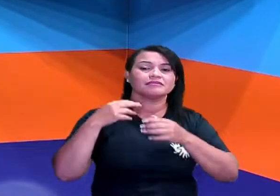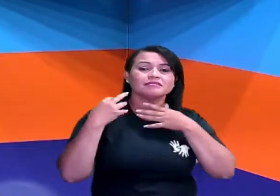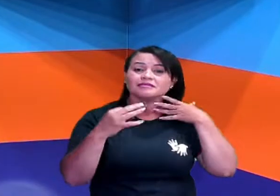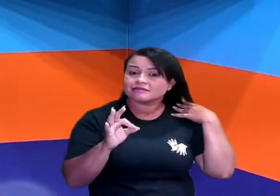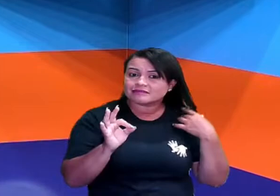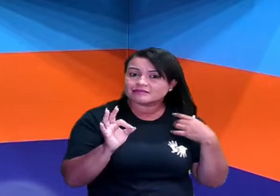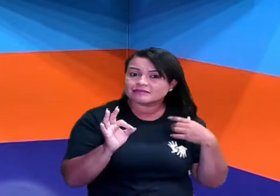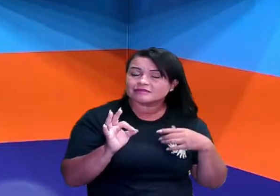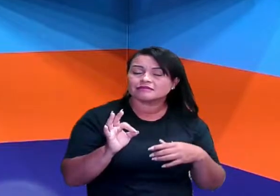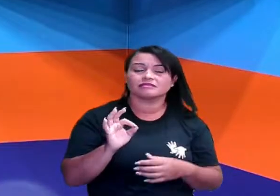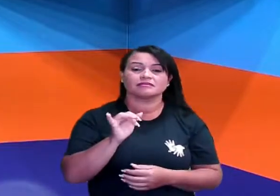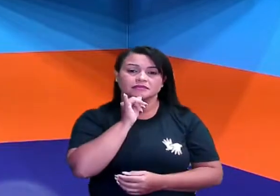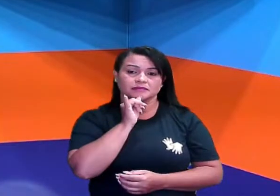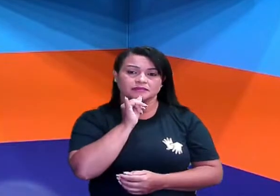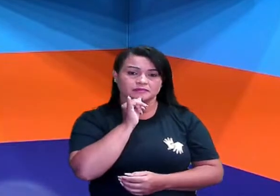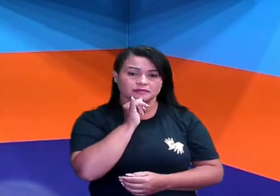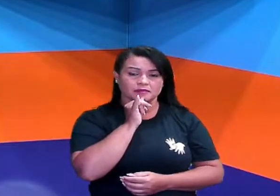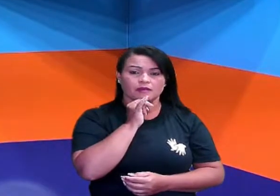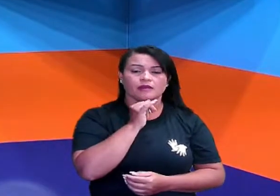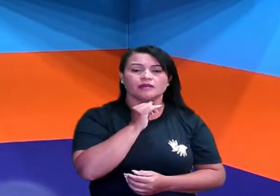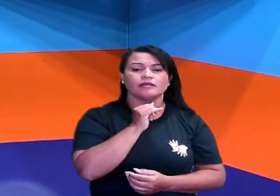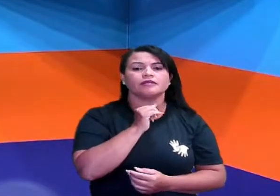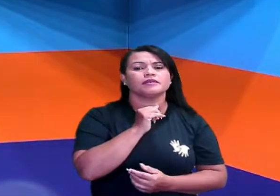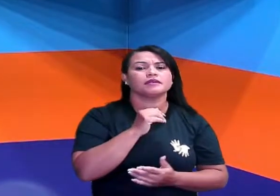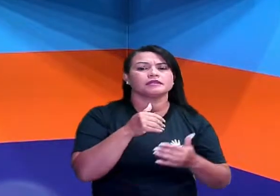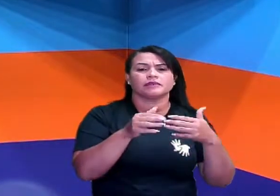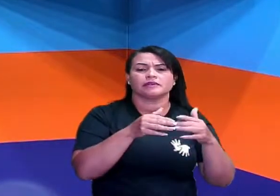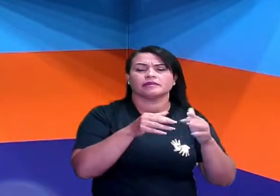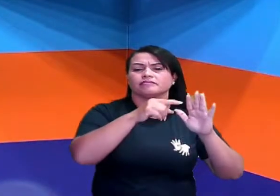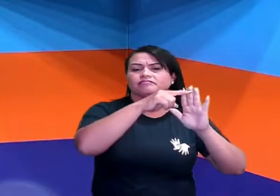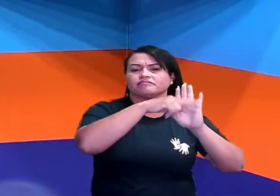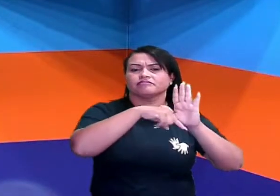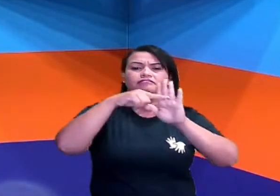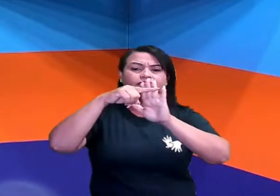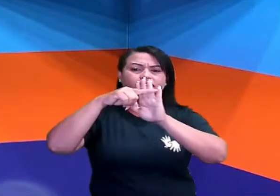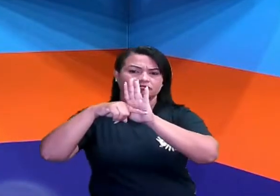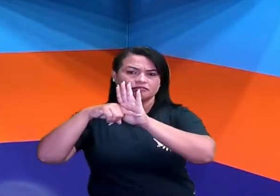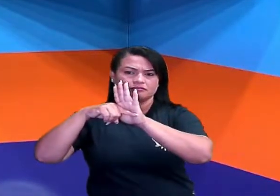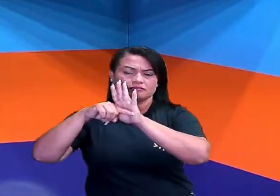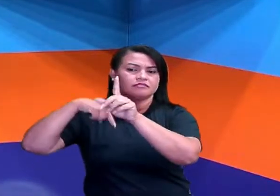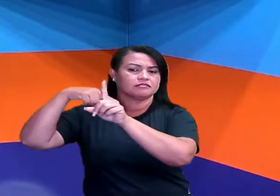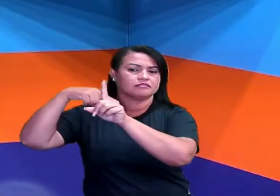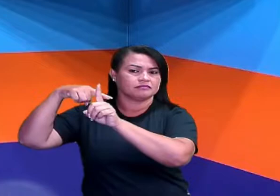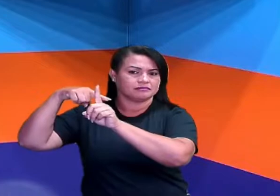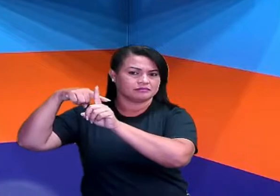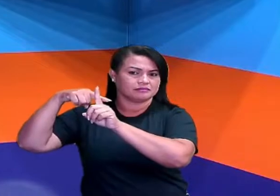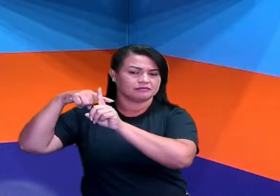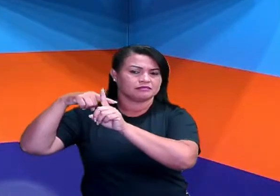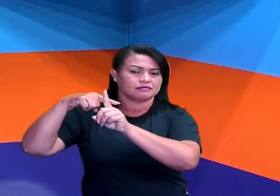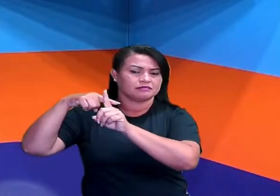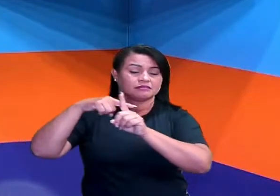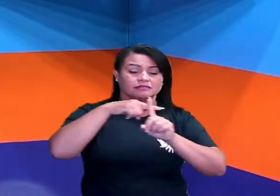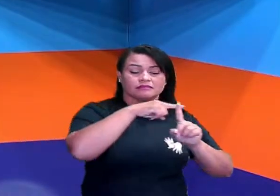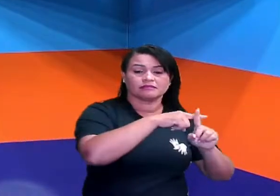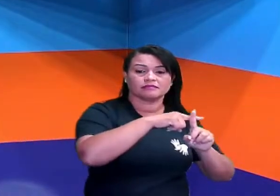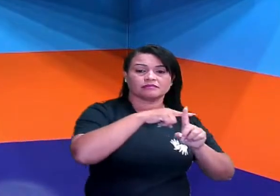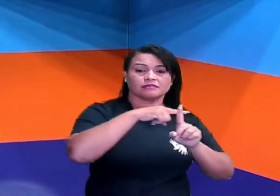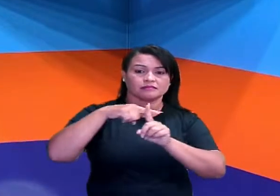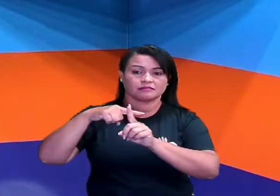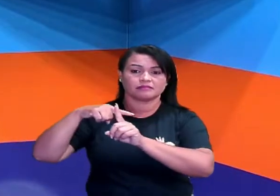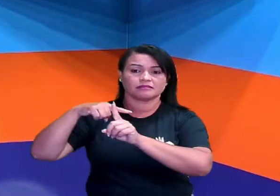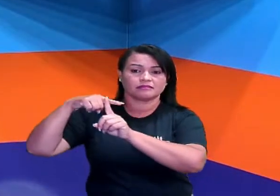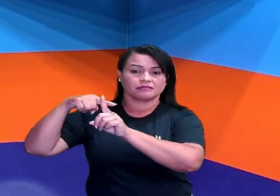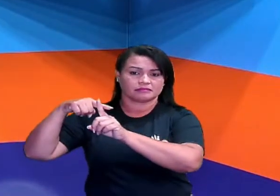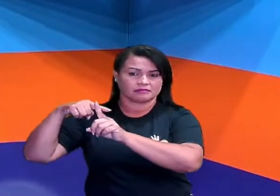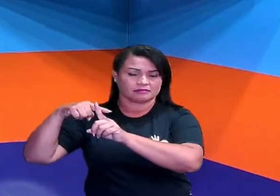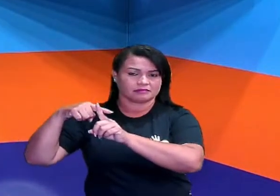Não é isso? Ou seja, sinais iguais não importa. Menos com menos, mais. Mais com mais,